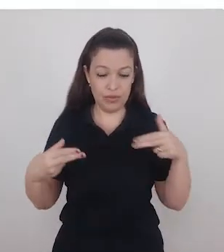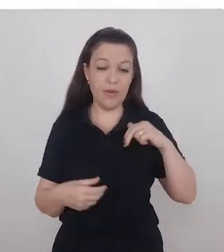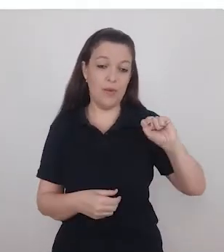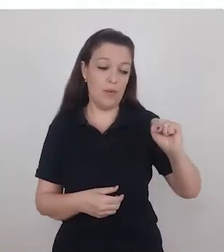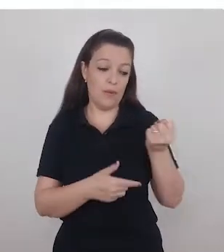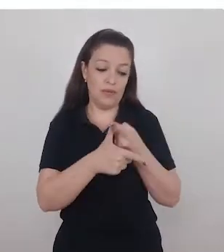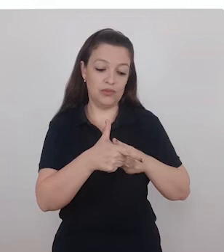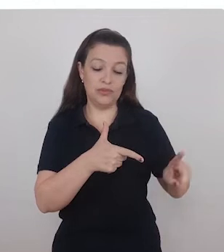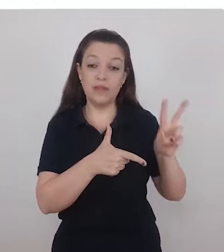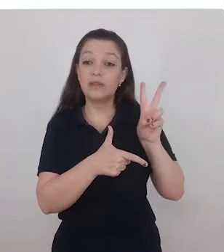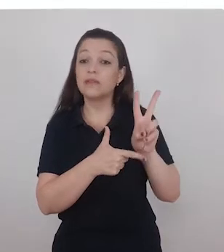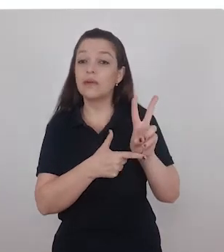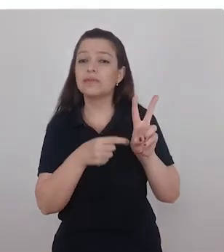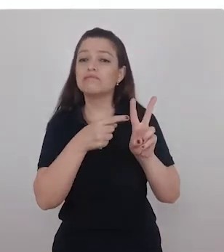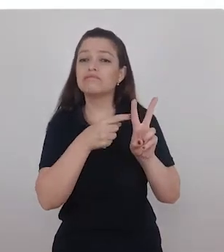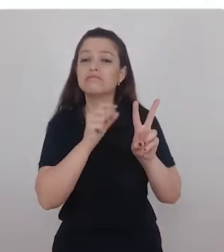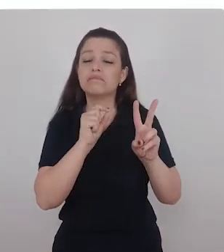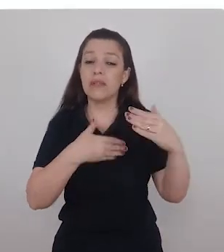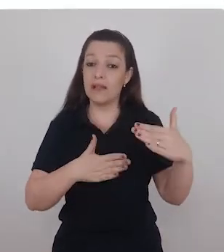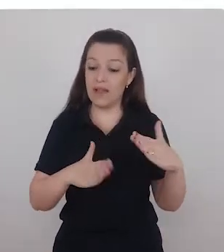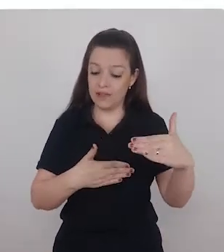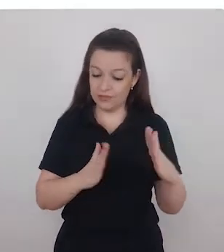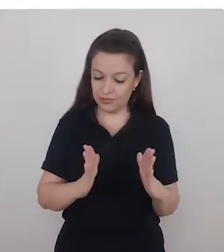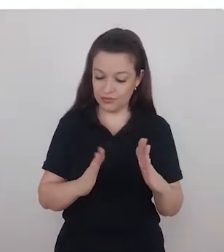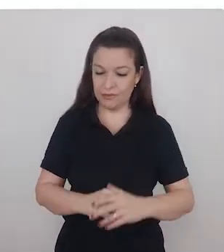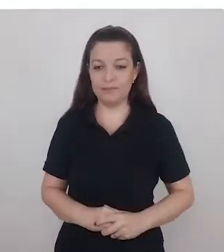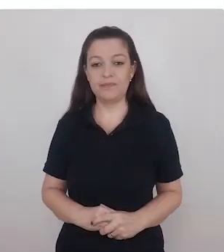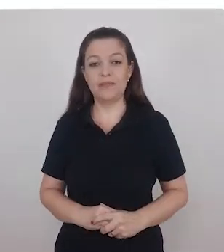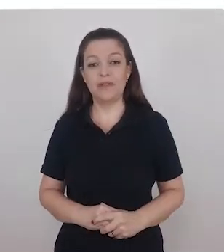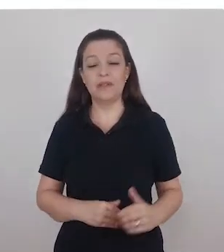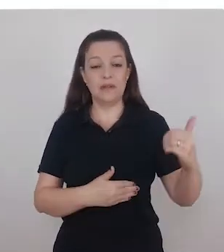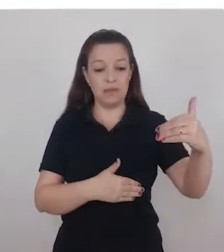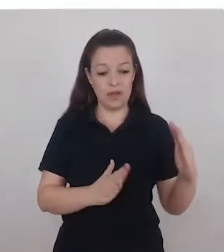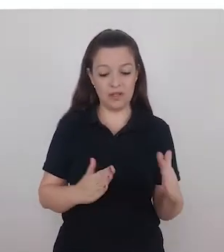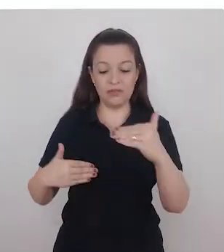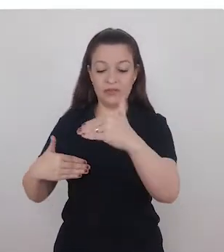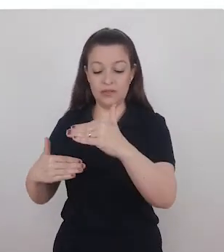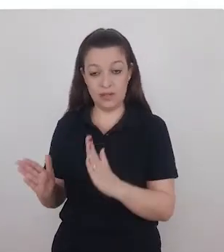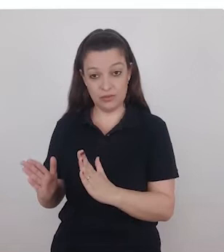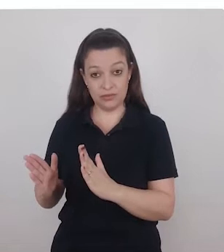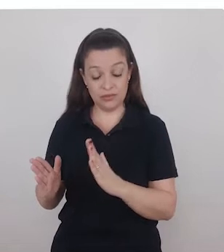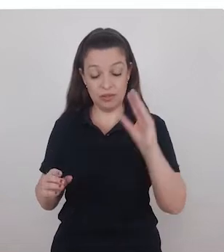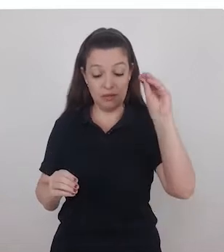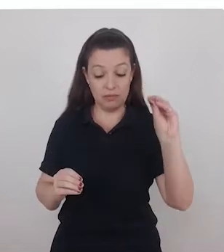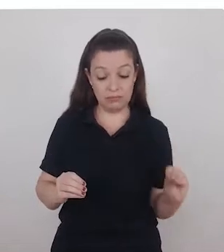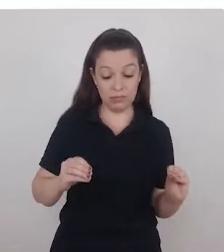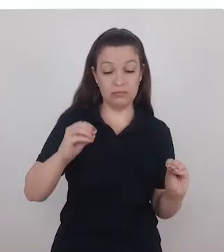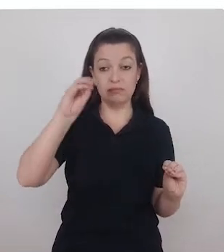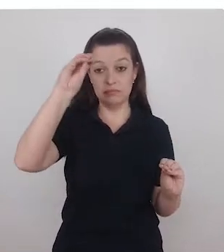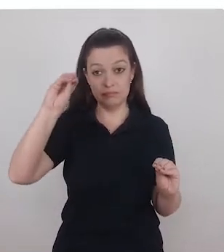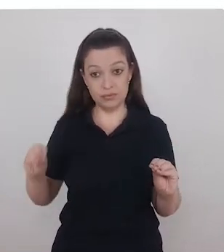dividido por 2 caixas. Então, 2 caixas. E agora, vou separar.